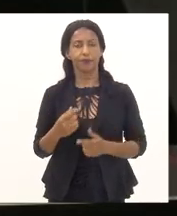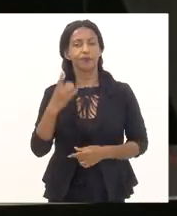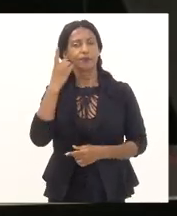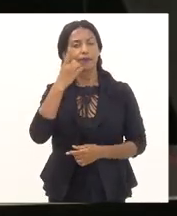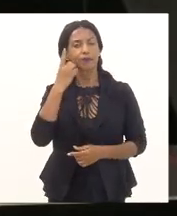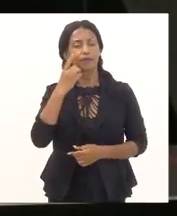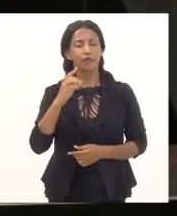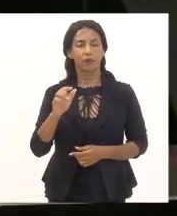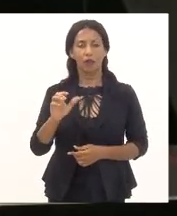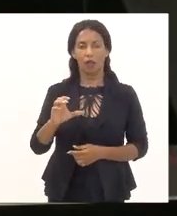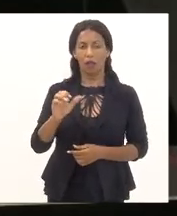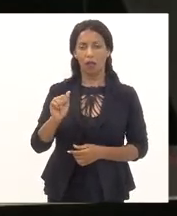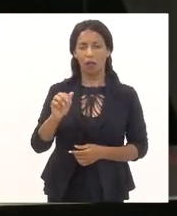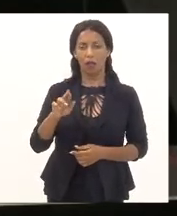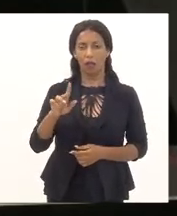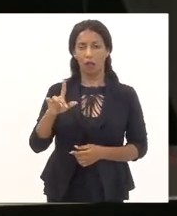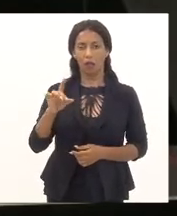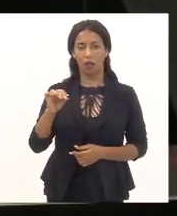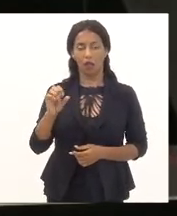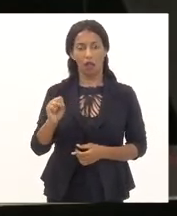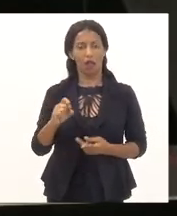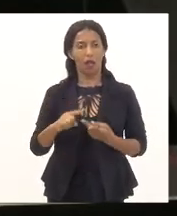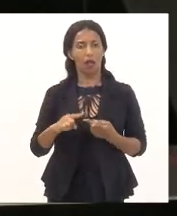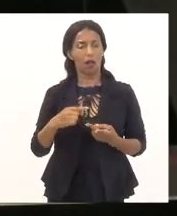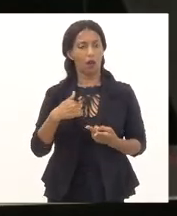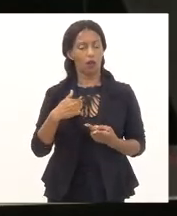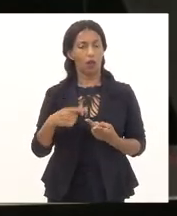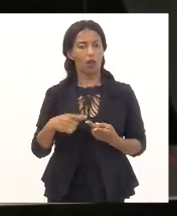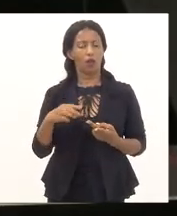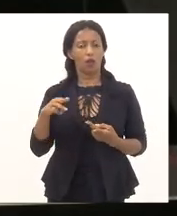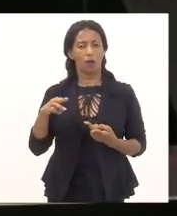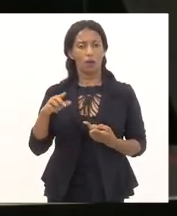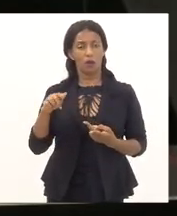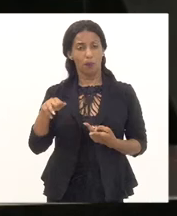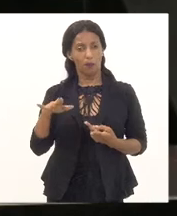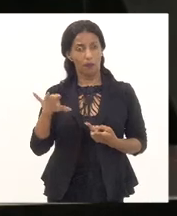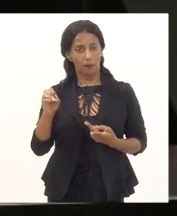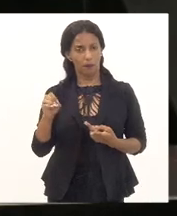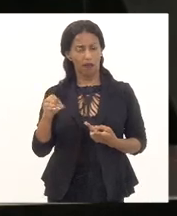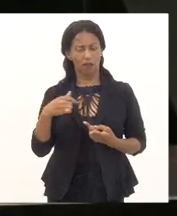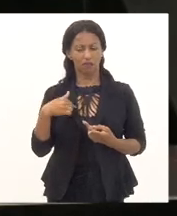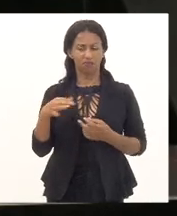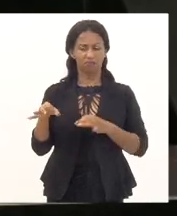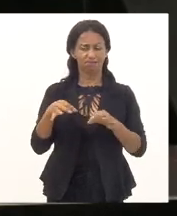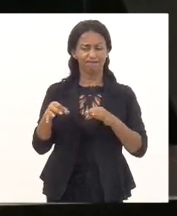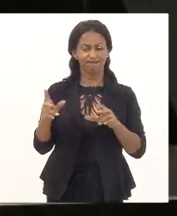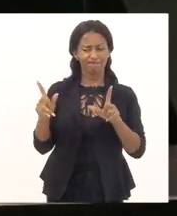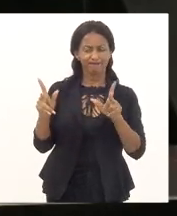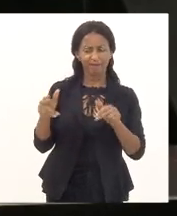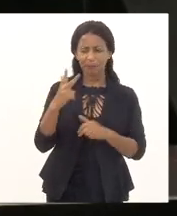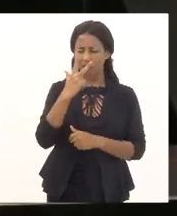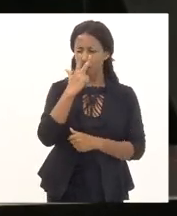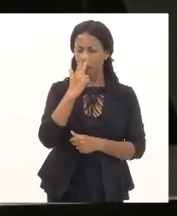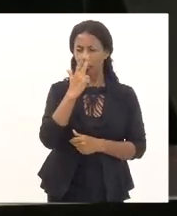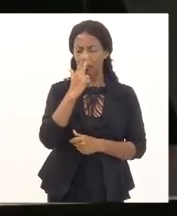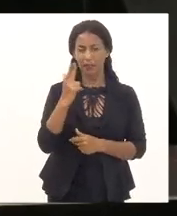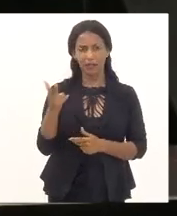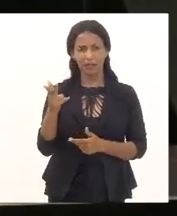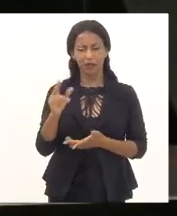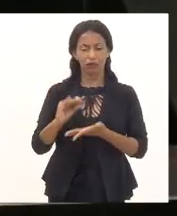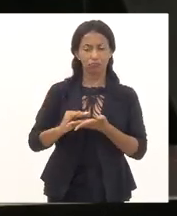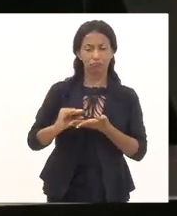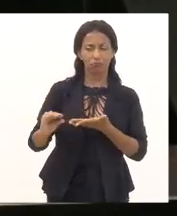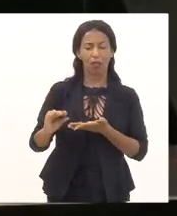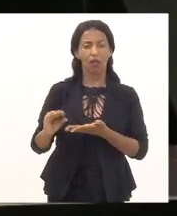deputado Carlos Augusto e eu e o deputado Márcio Gualberto fizemos um projeto semelhante, destinados